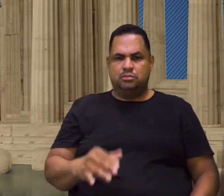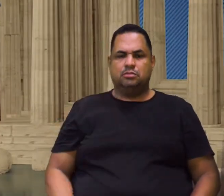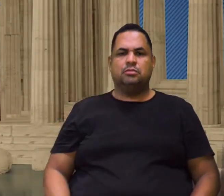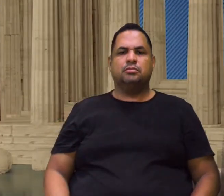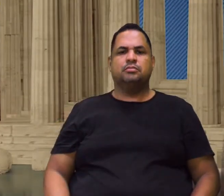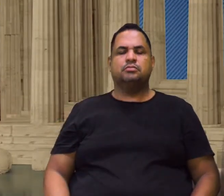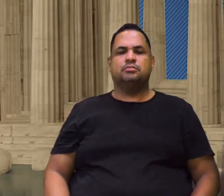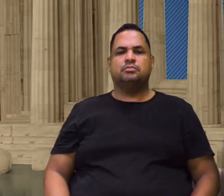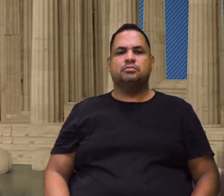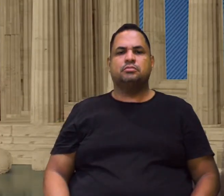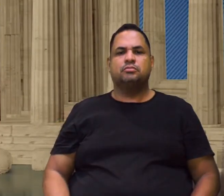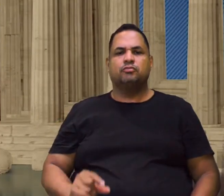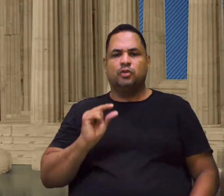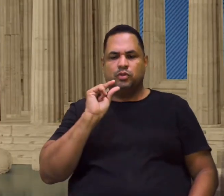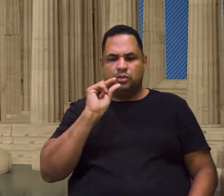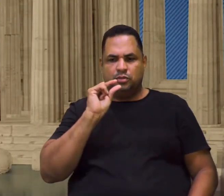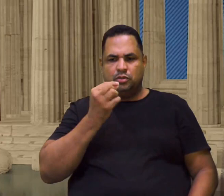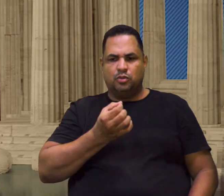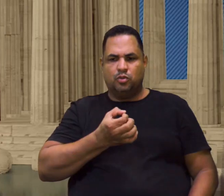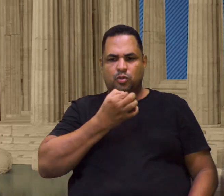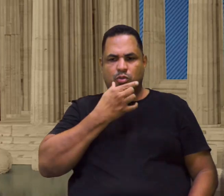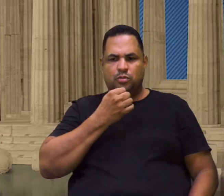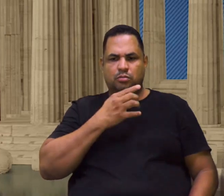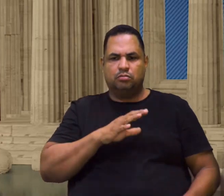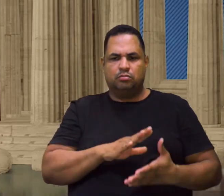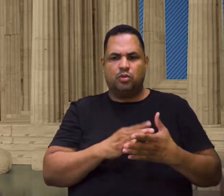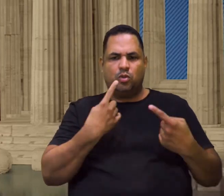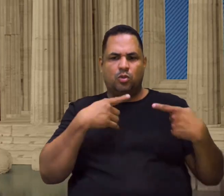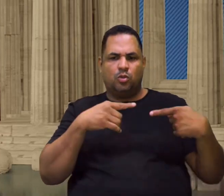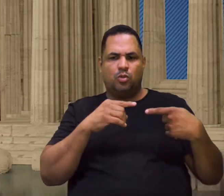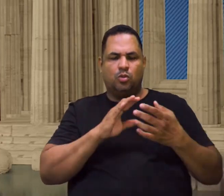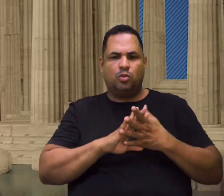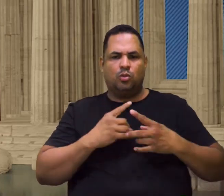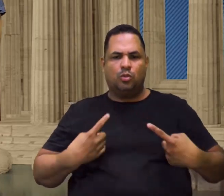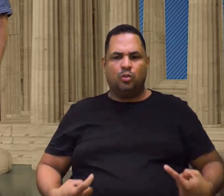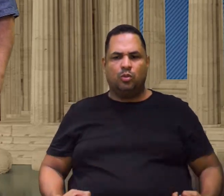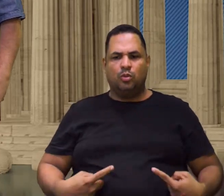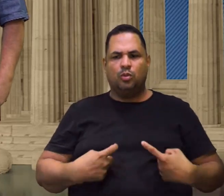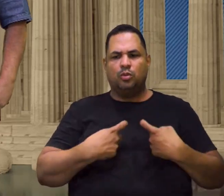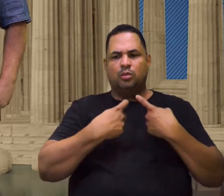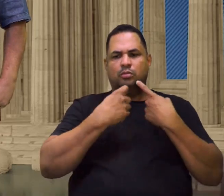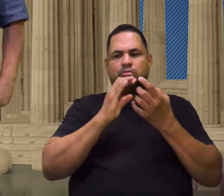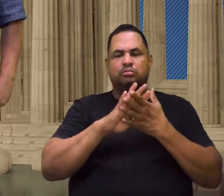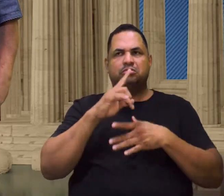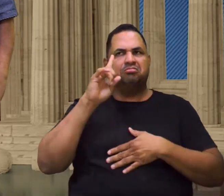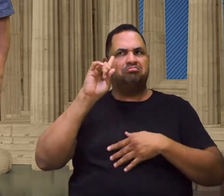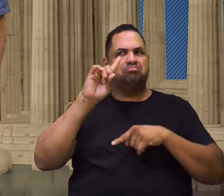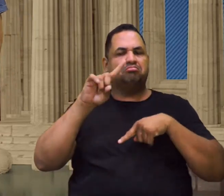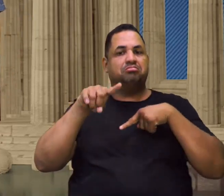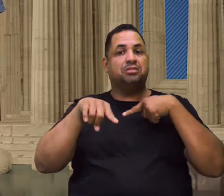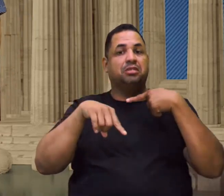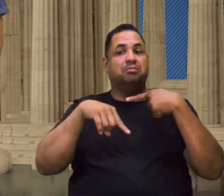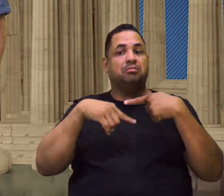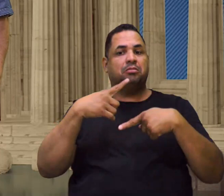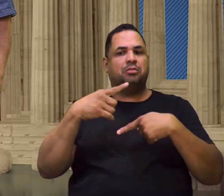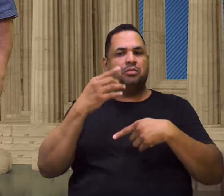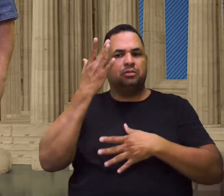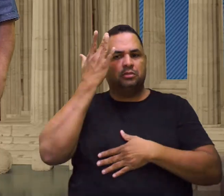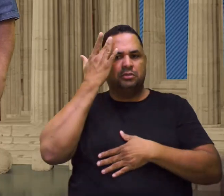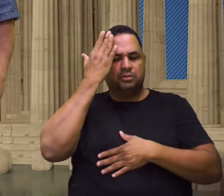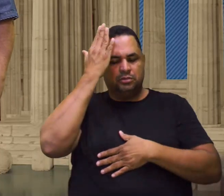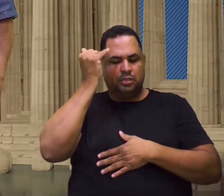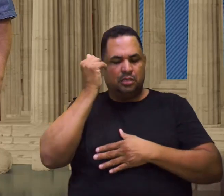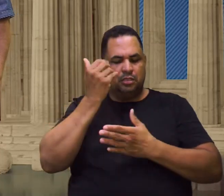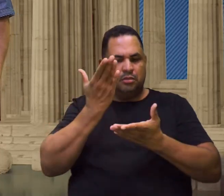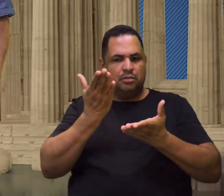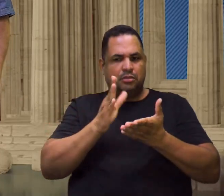utilizando remédios comprimidos para combater o câncer, e depois que descobriram que era feito de farinha. Imagine,